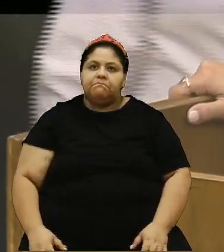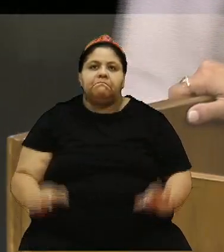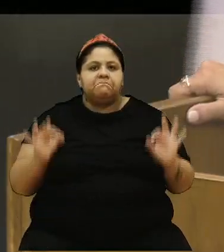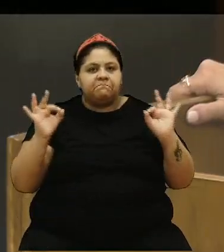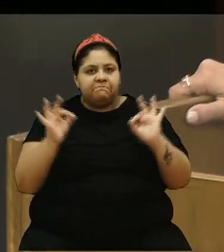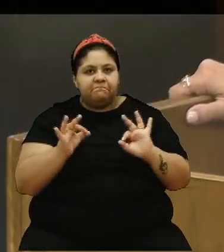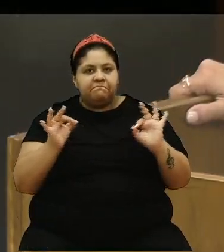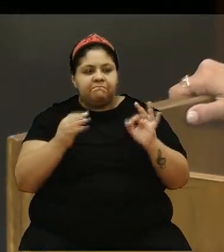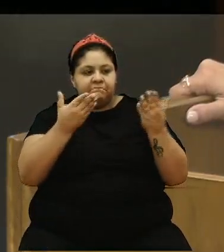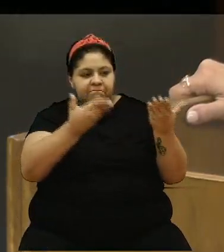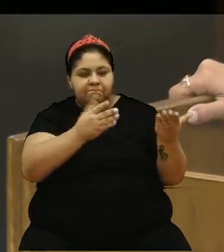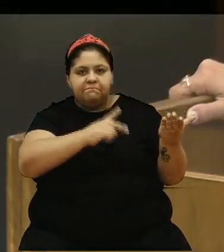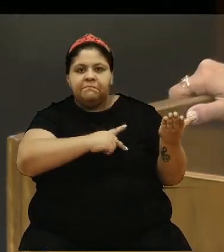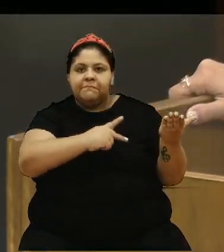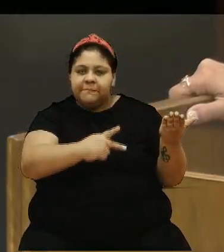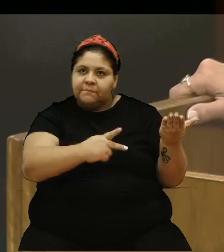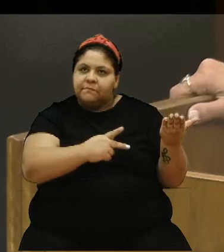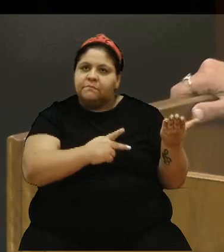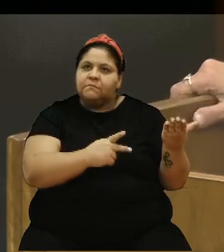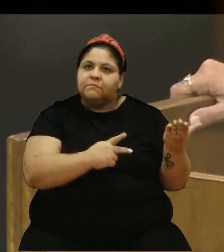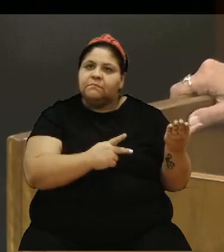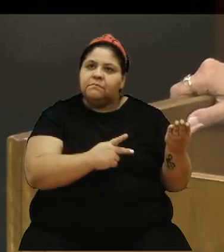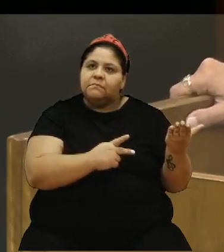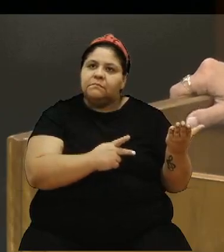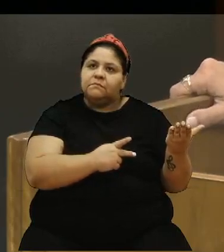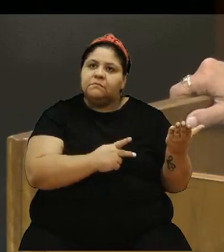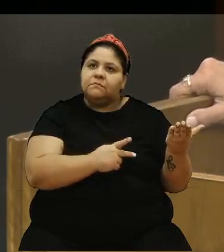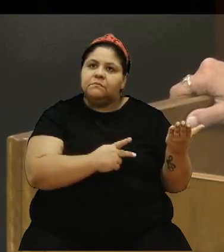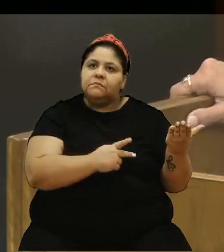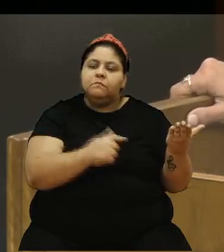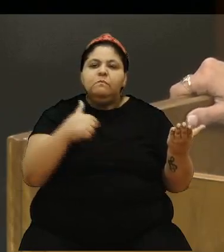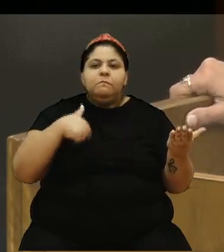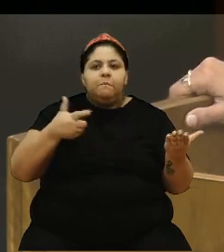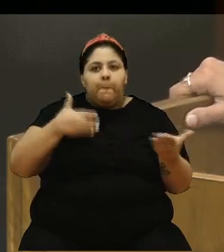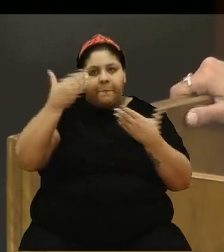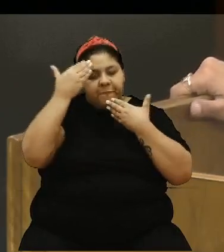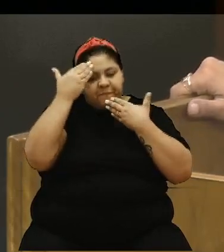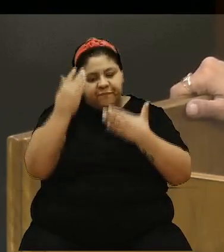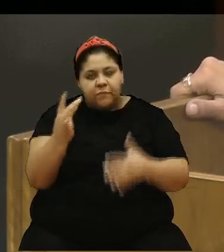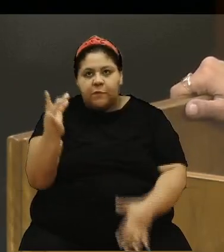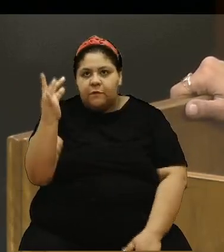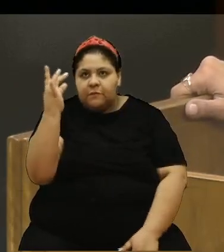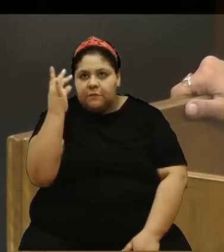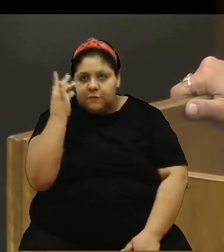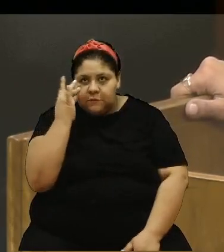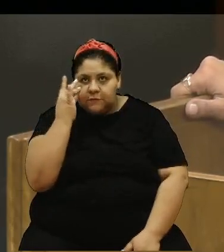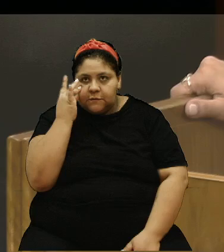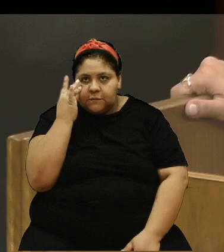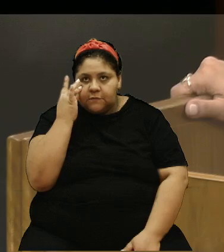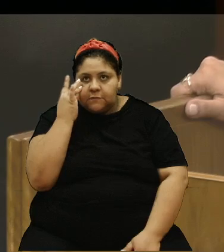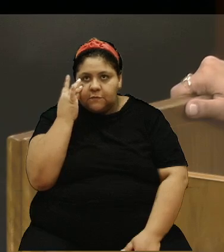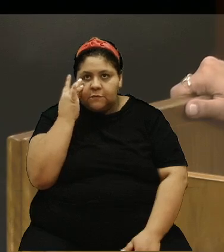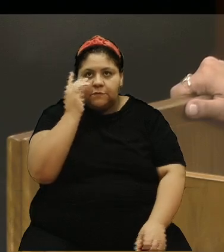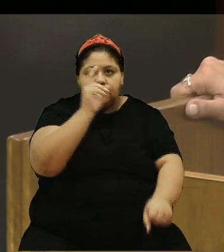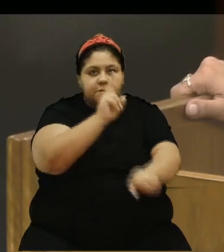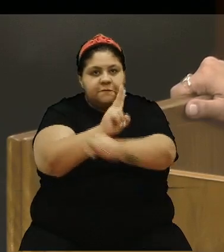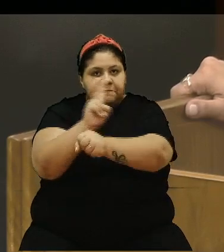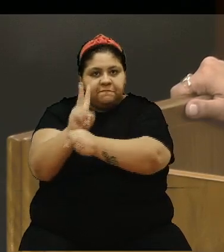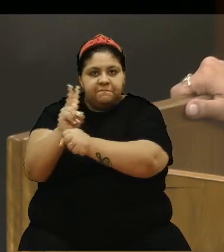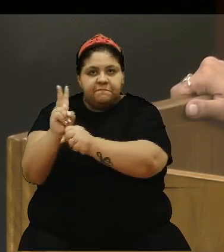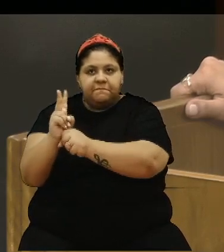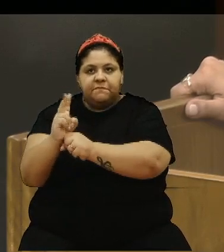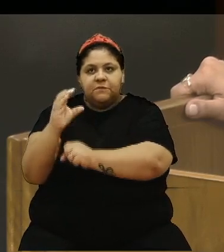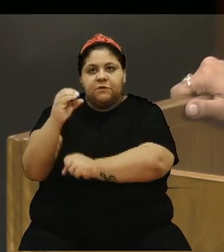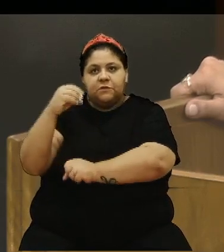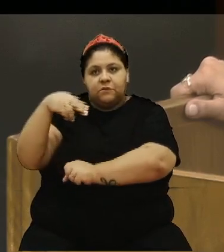Excelência, senhor presidente, eu quero agradecer a presença dos protetores e das